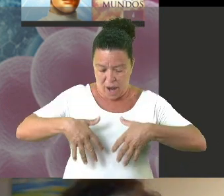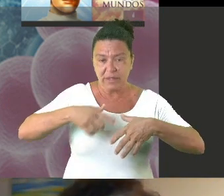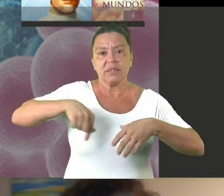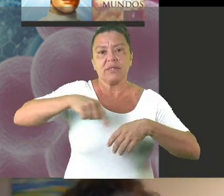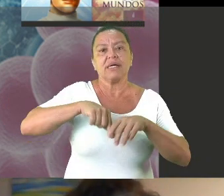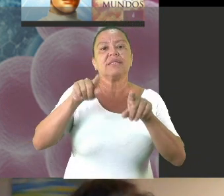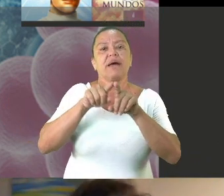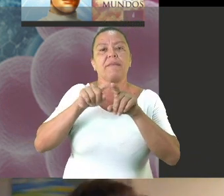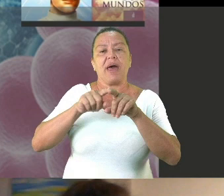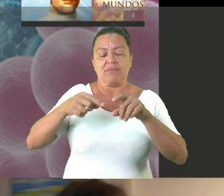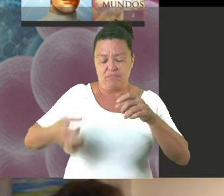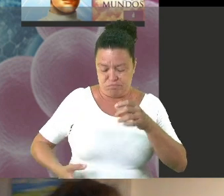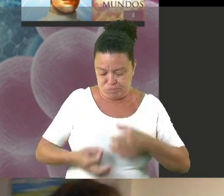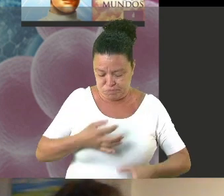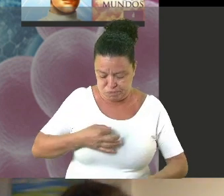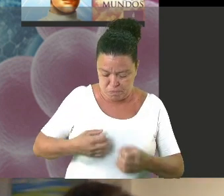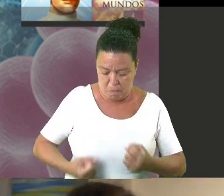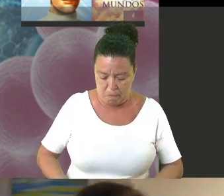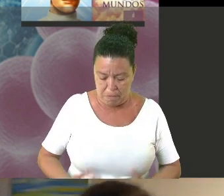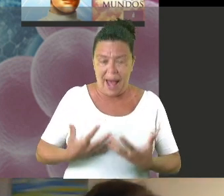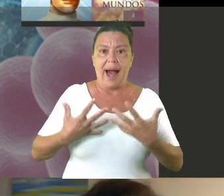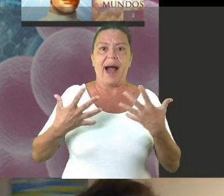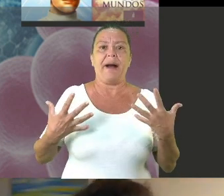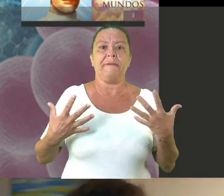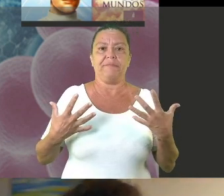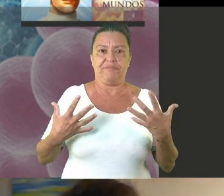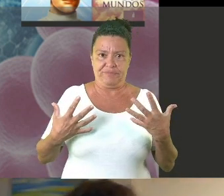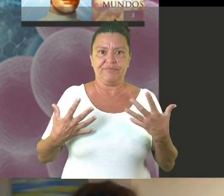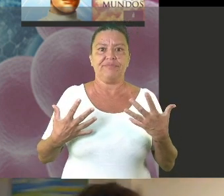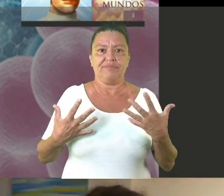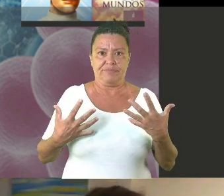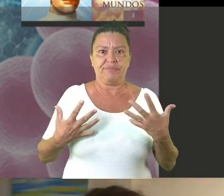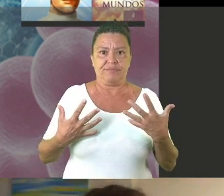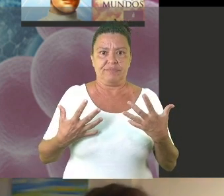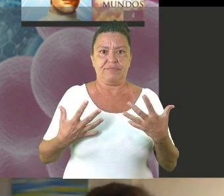vão ativar determinado gene, determinada